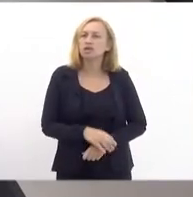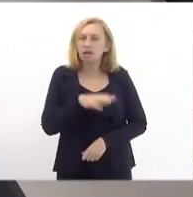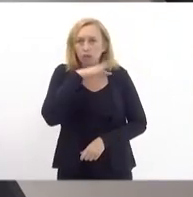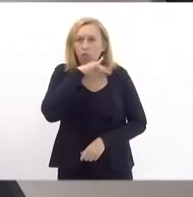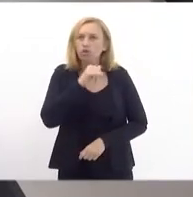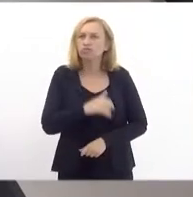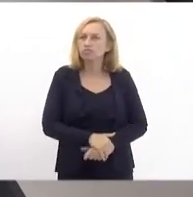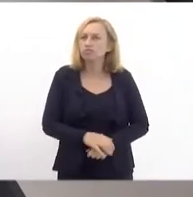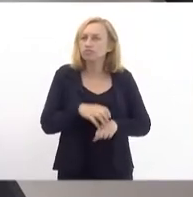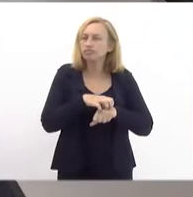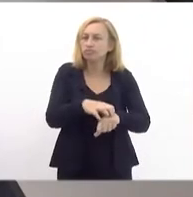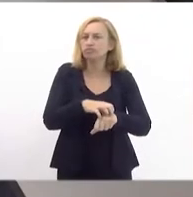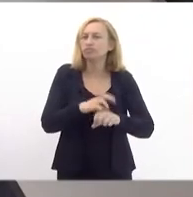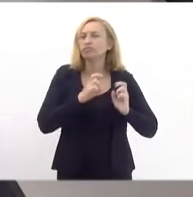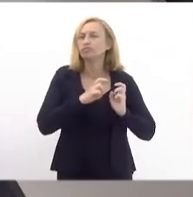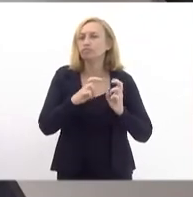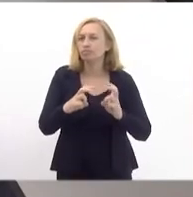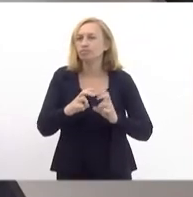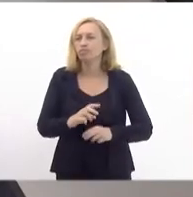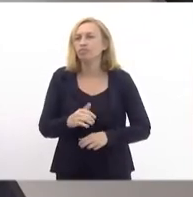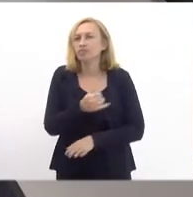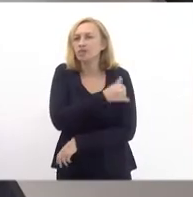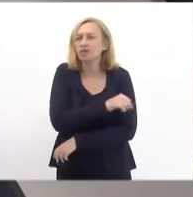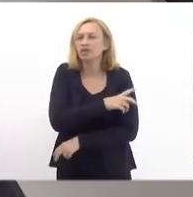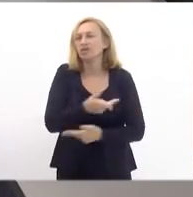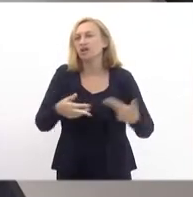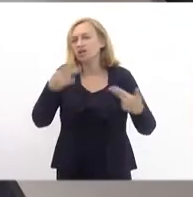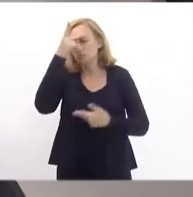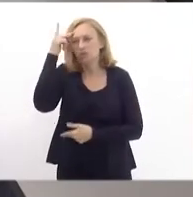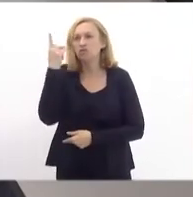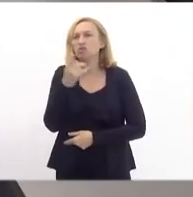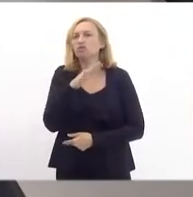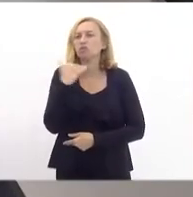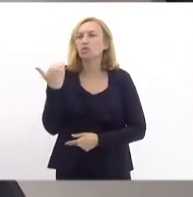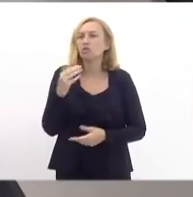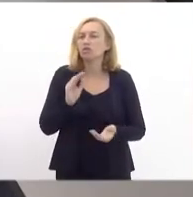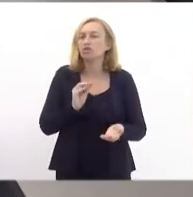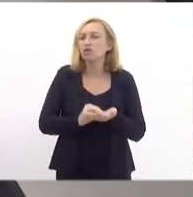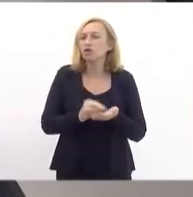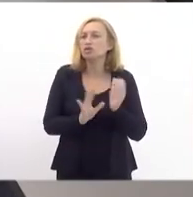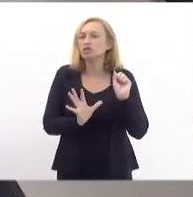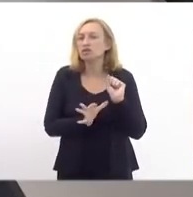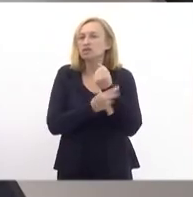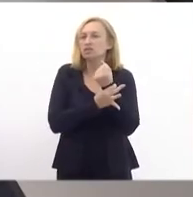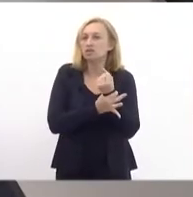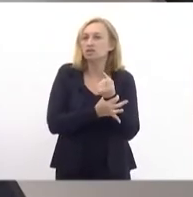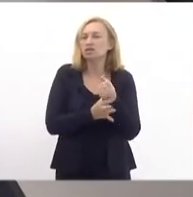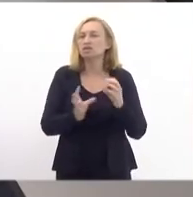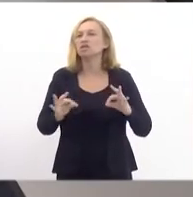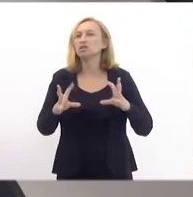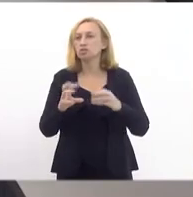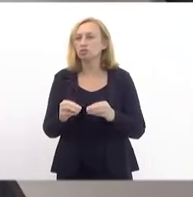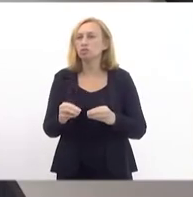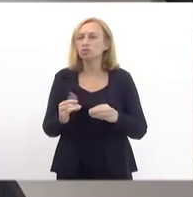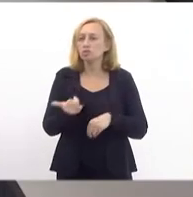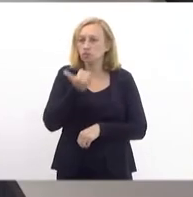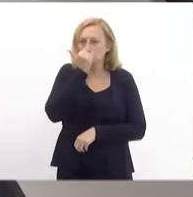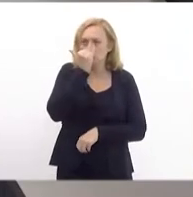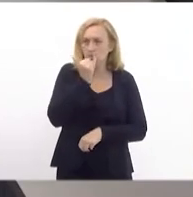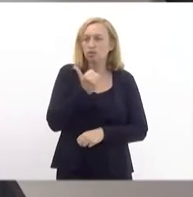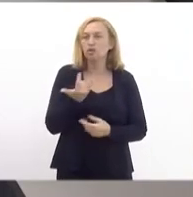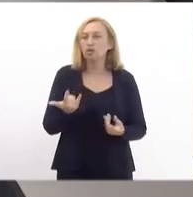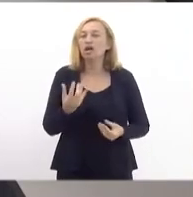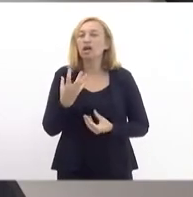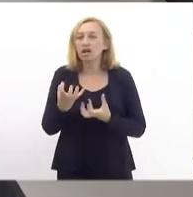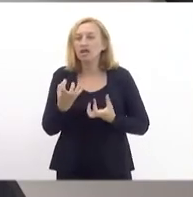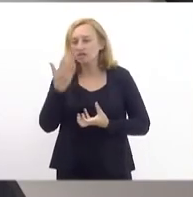né, no transporte ferroviário do Rio de Janeiro. Muita gente morrendo por falta de segurança, muita falta de sinalização, por atropelamento ferroviário. Eu queria saber